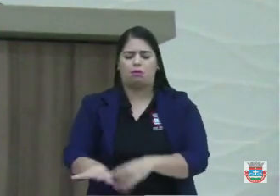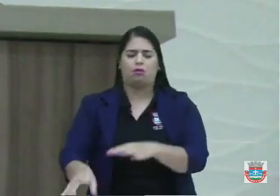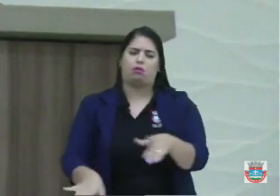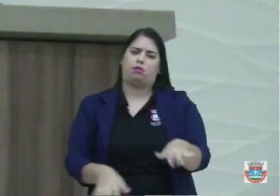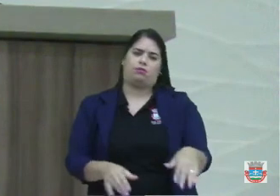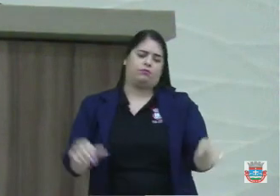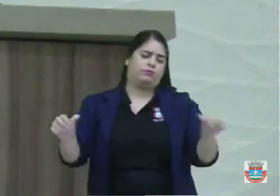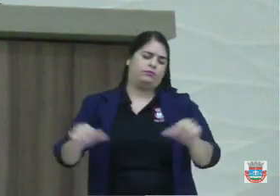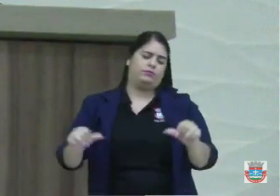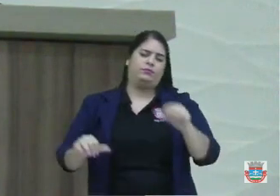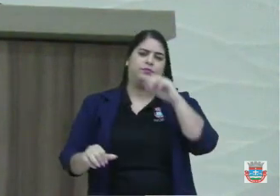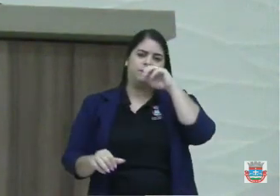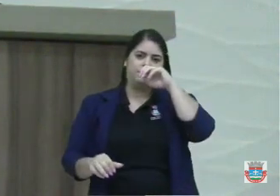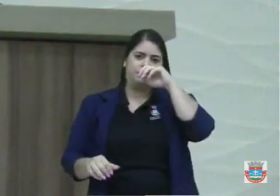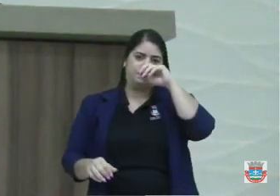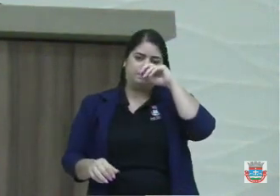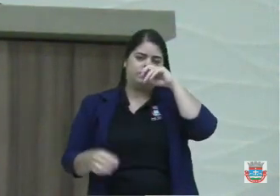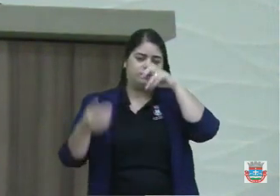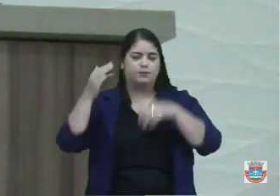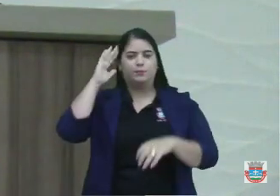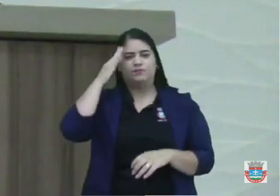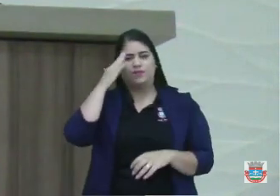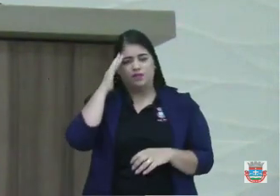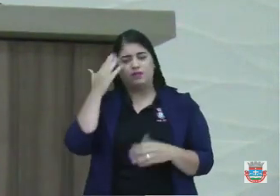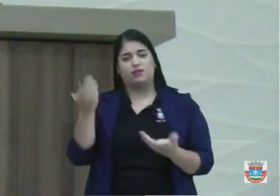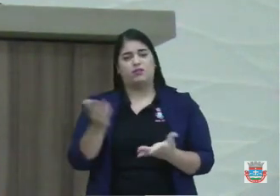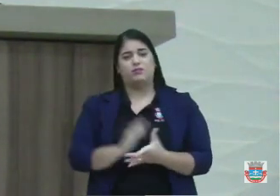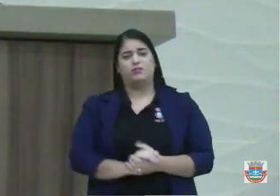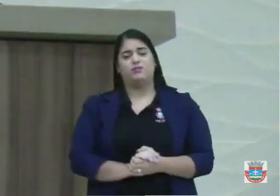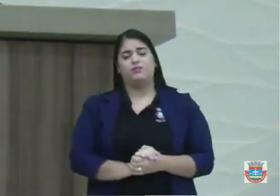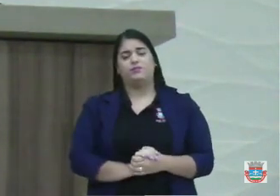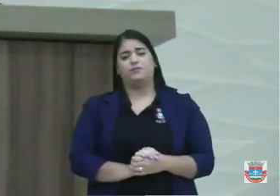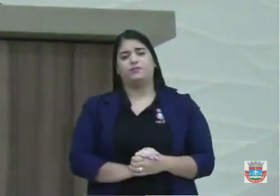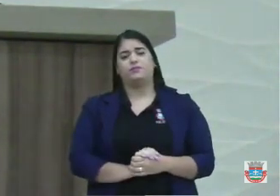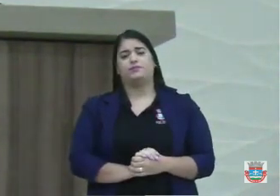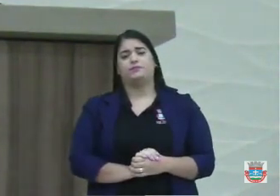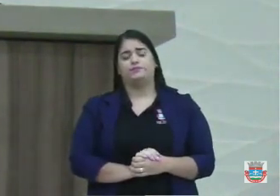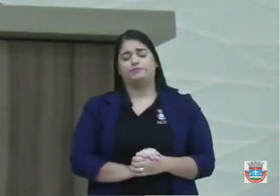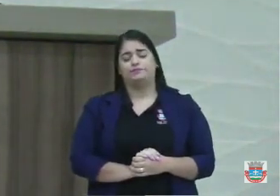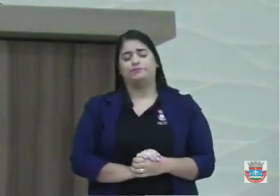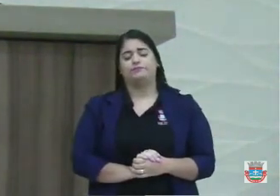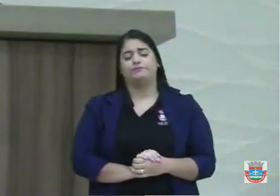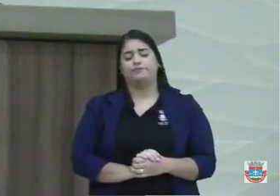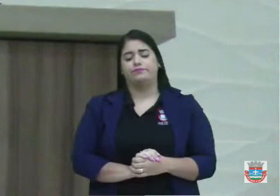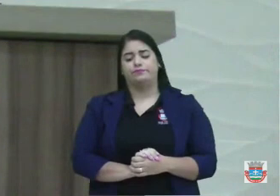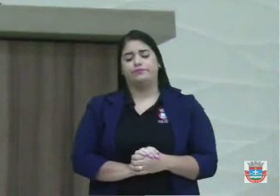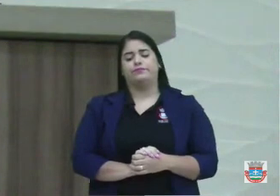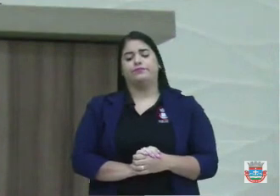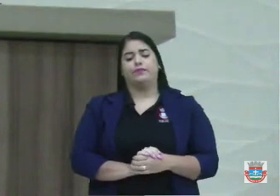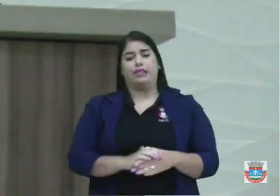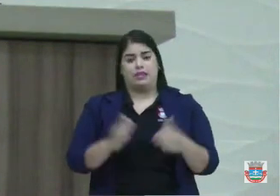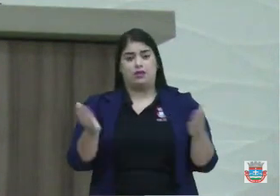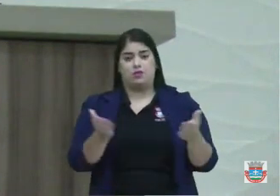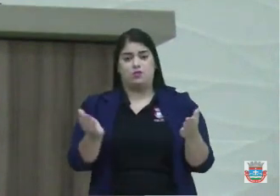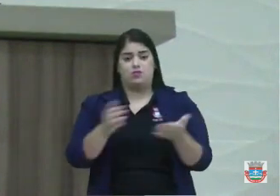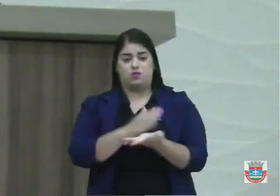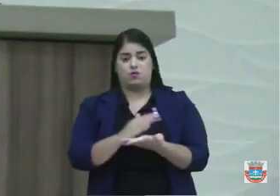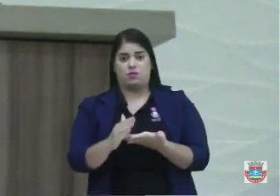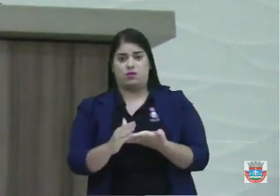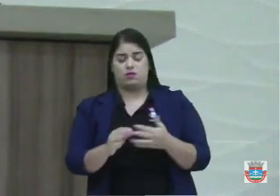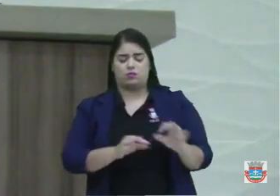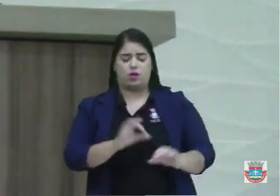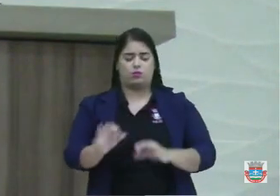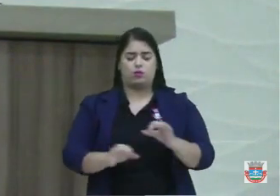assim. É igual a nossa casa, a gente faz um serviço hoje, amanhã a gente temos que fazer novamente. Porque a gente